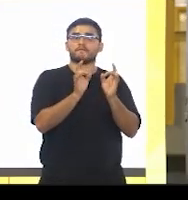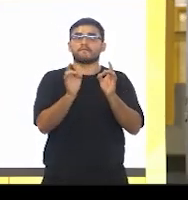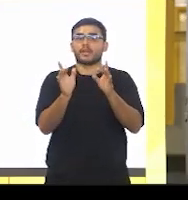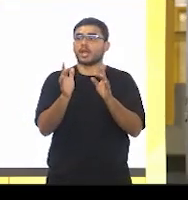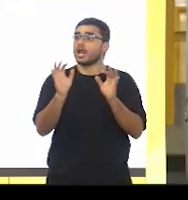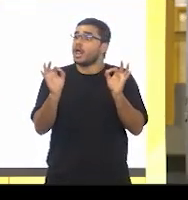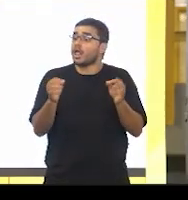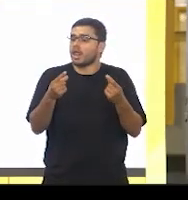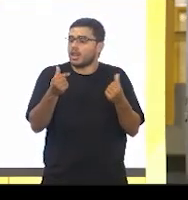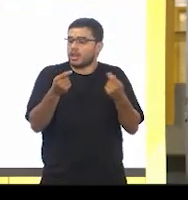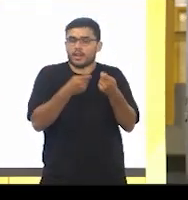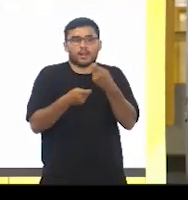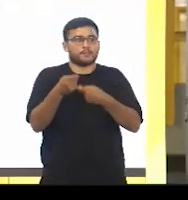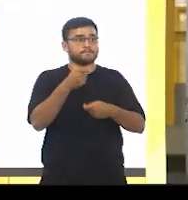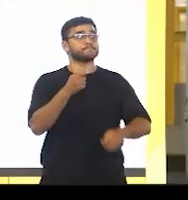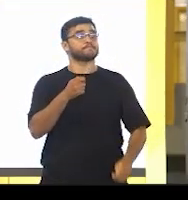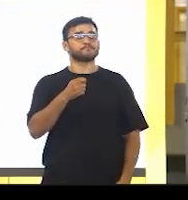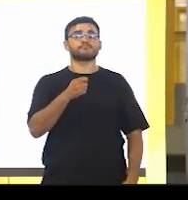e serviços.